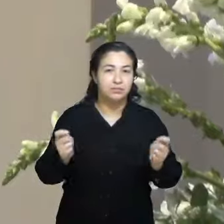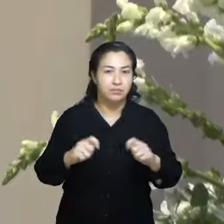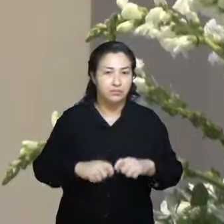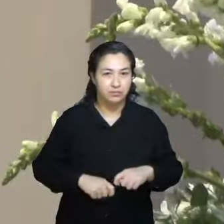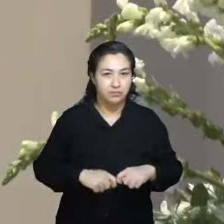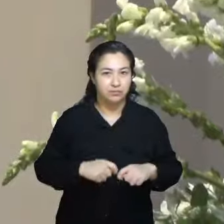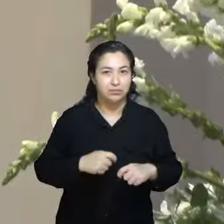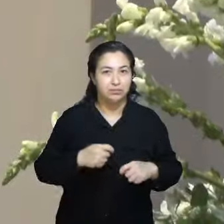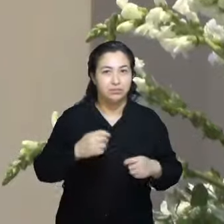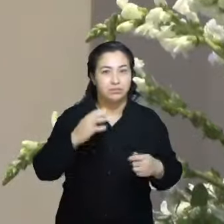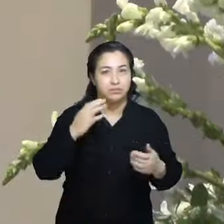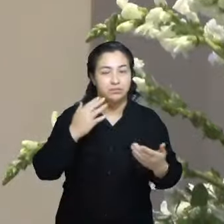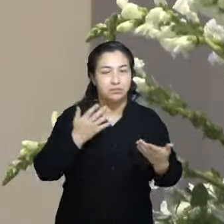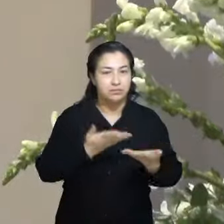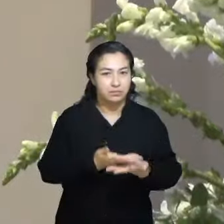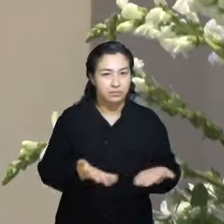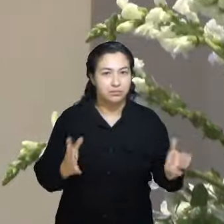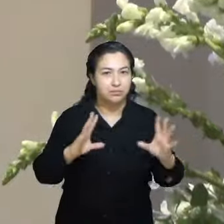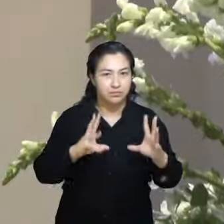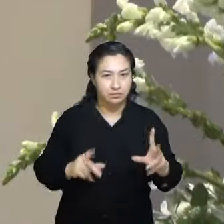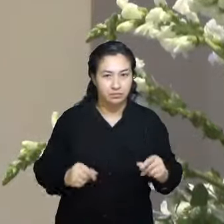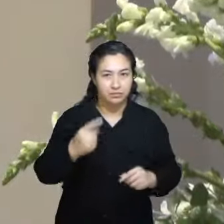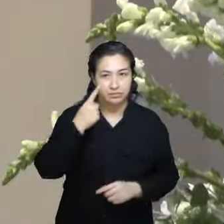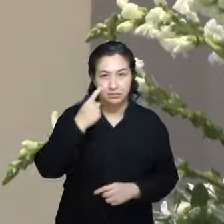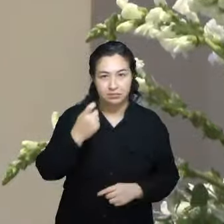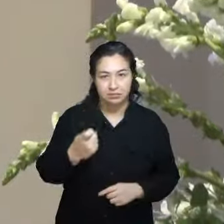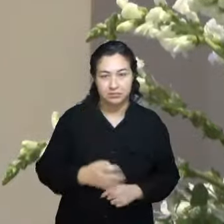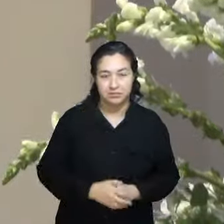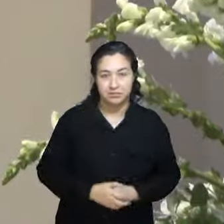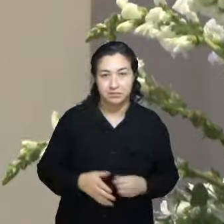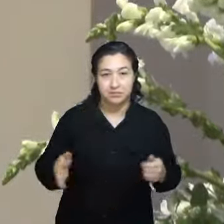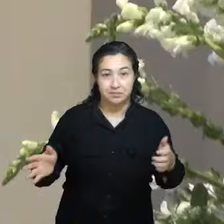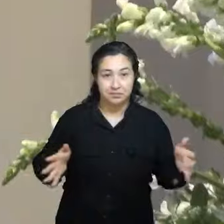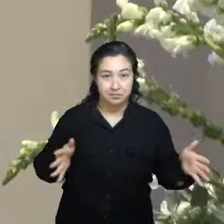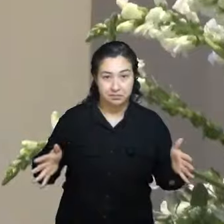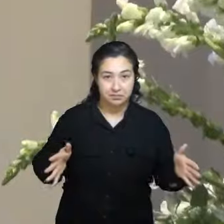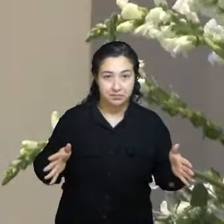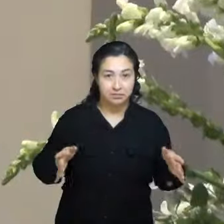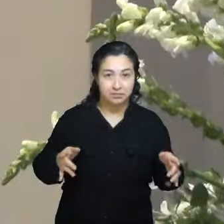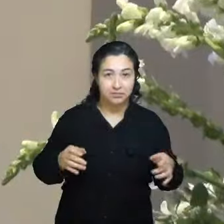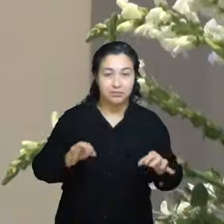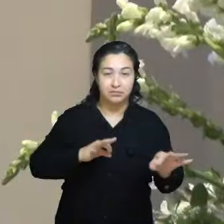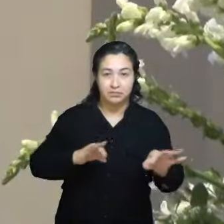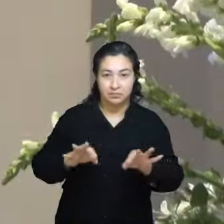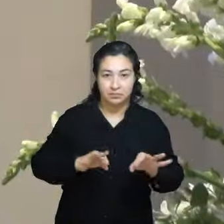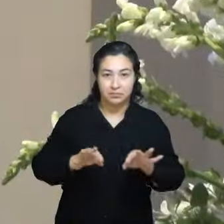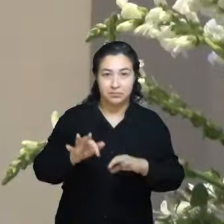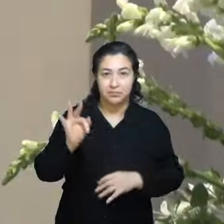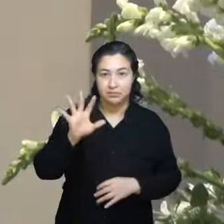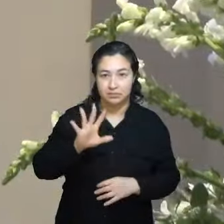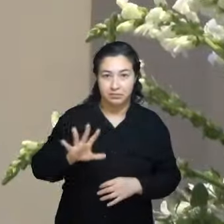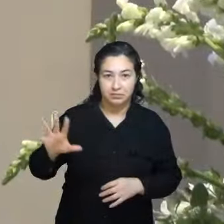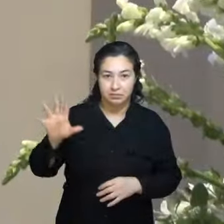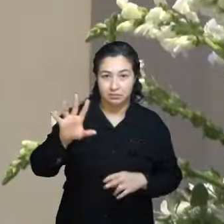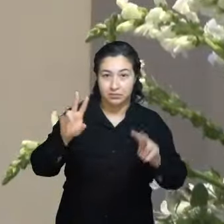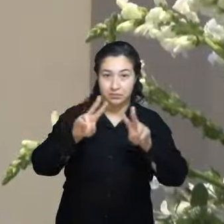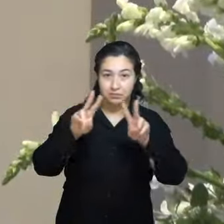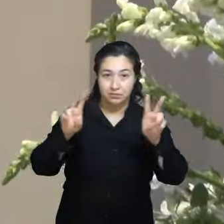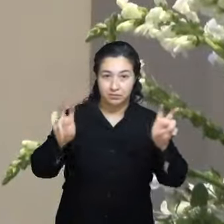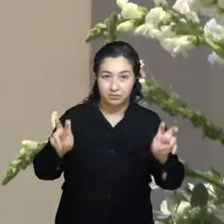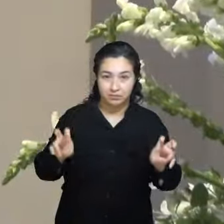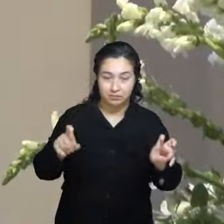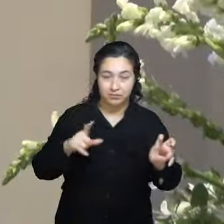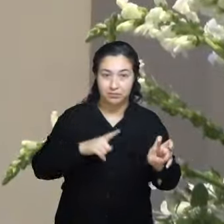de seu peculiar interesse nesse período de construção Federativa abrindo um parêntese tivemos a